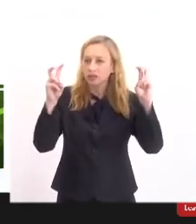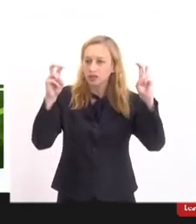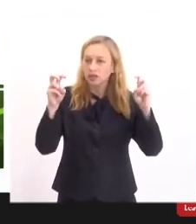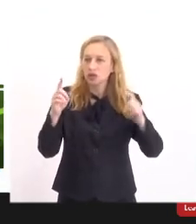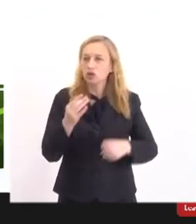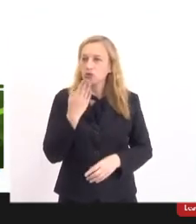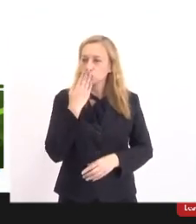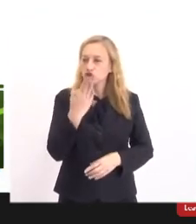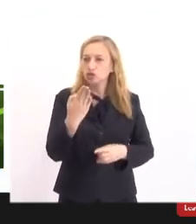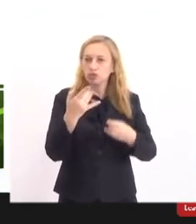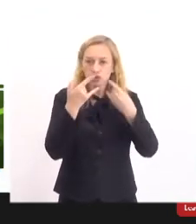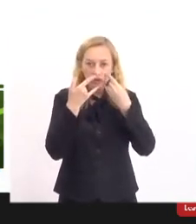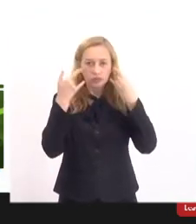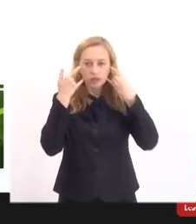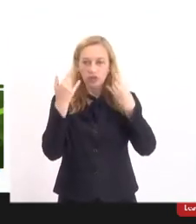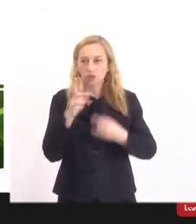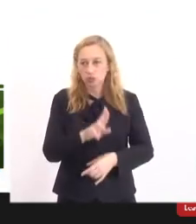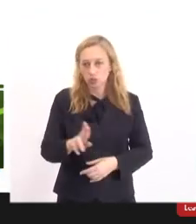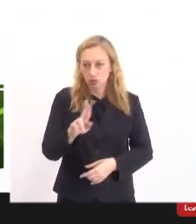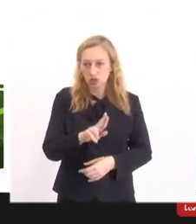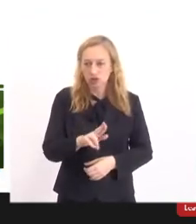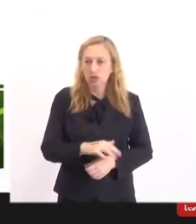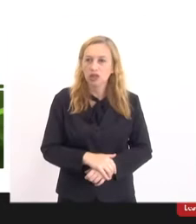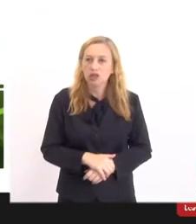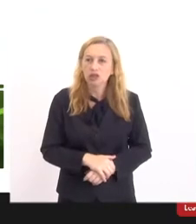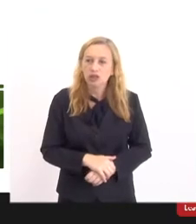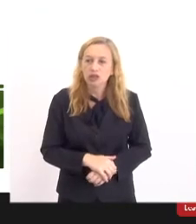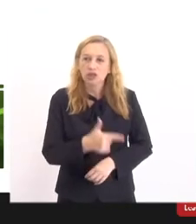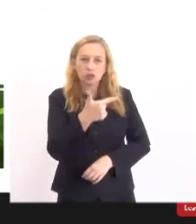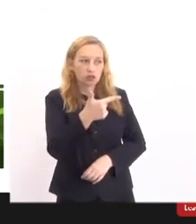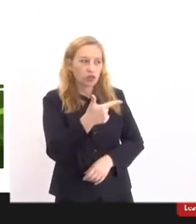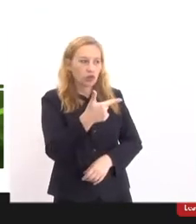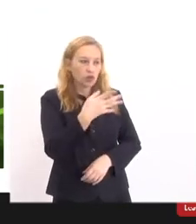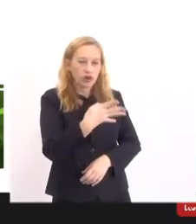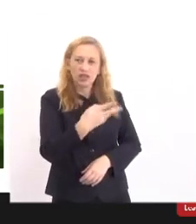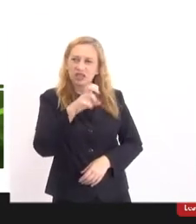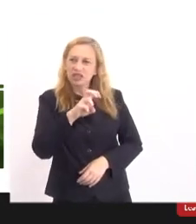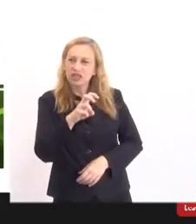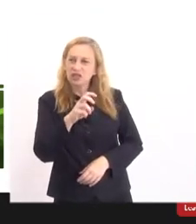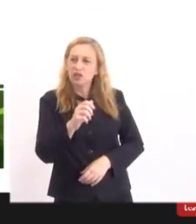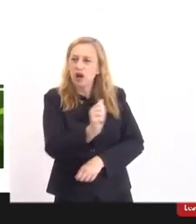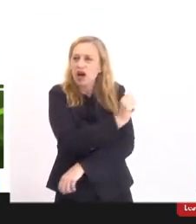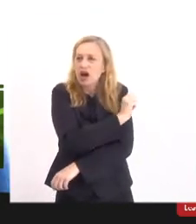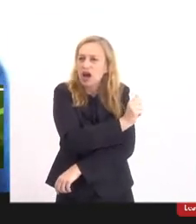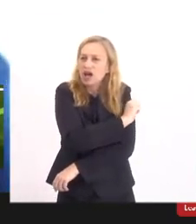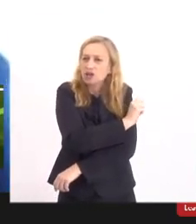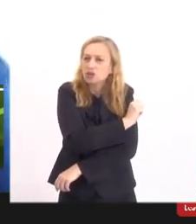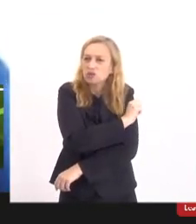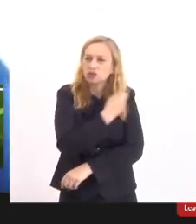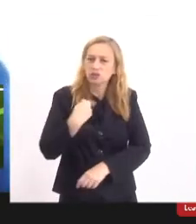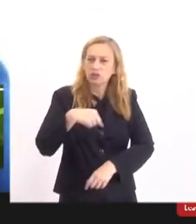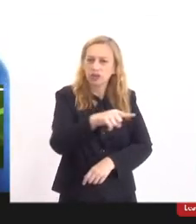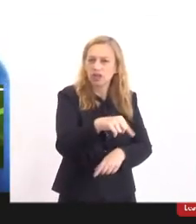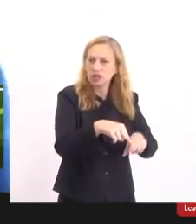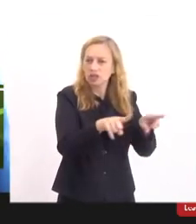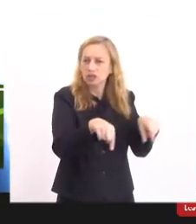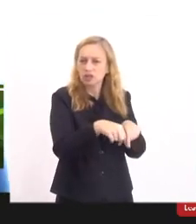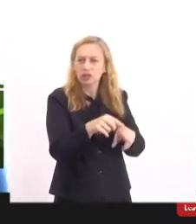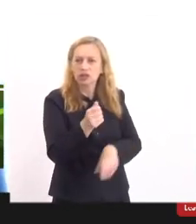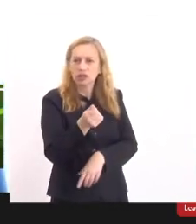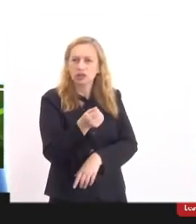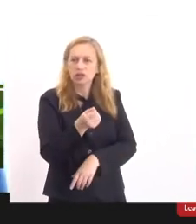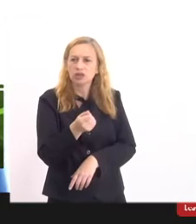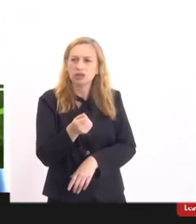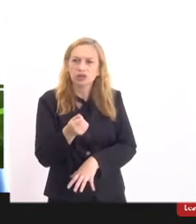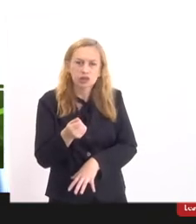máscara que se usa. Né? Uma sala com 45 alunos, com todos com máscara N95, é uma realidade. Uma sala